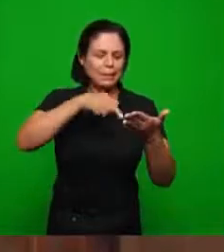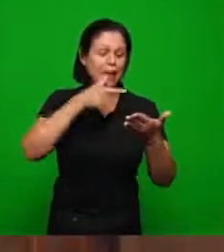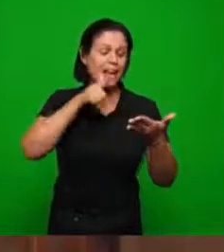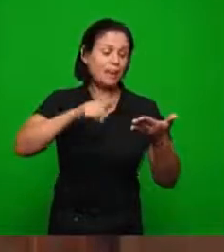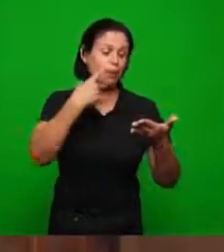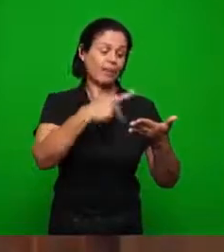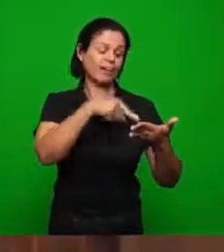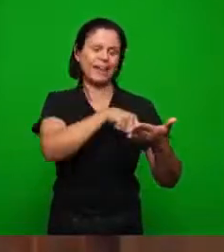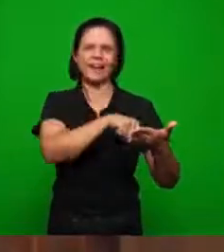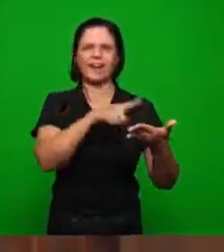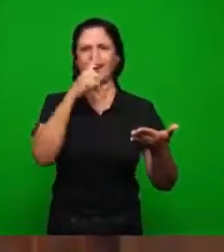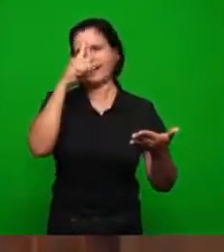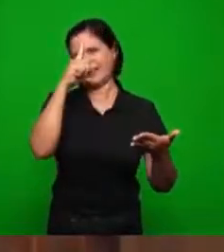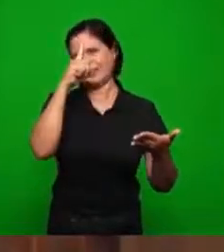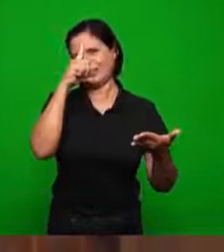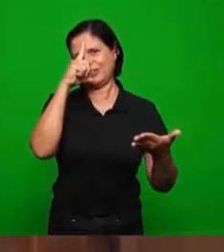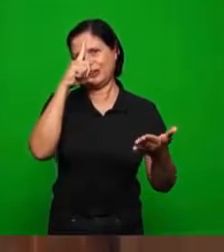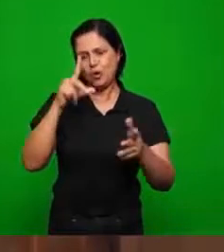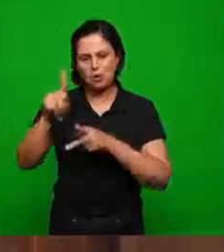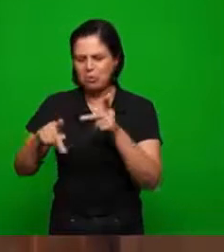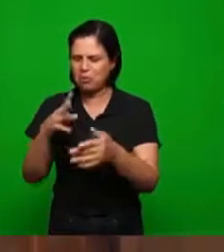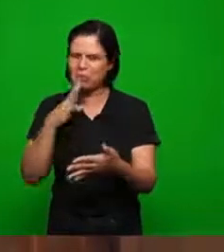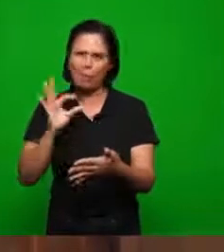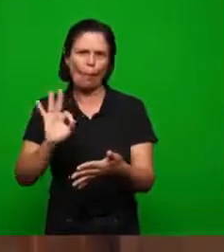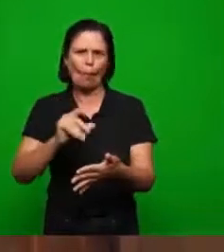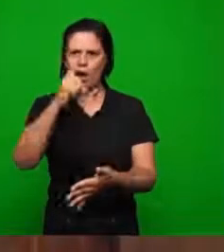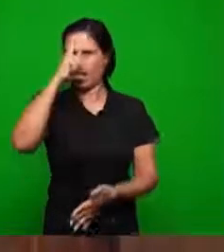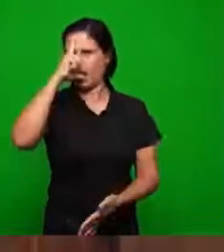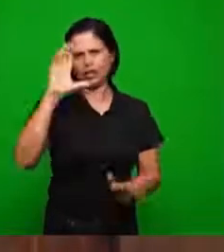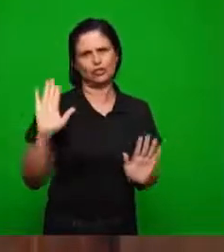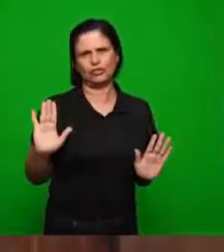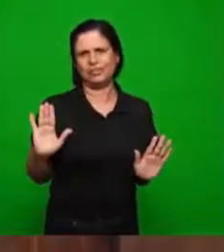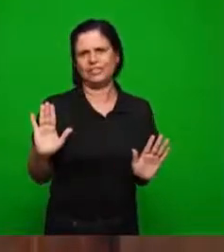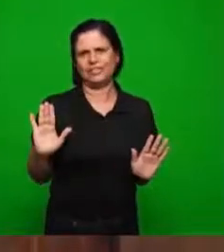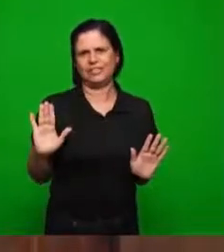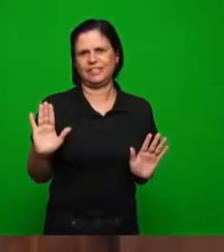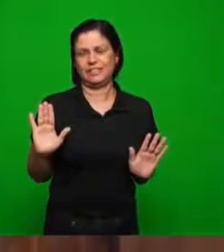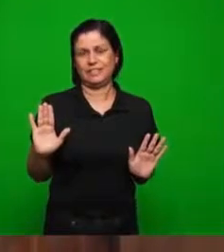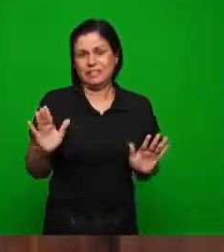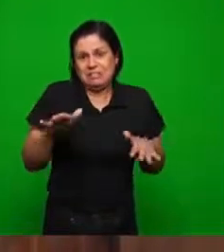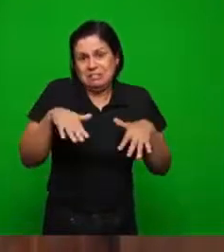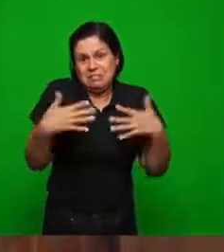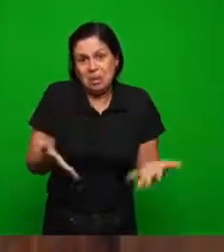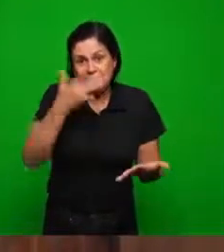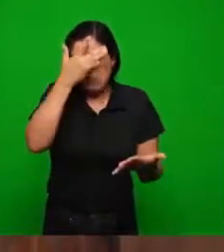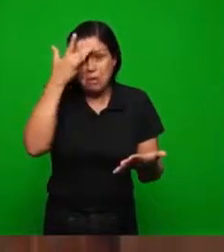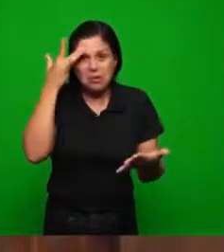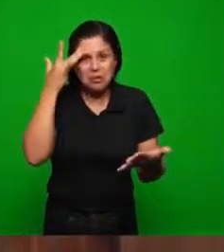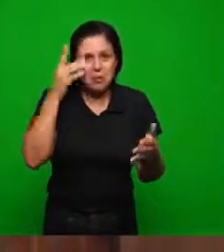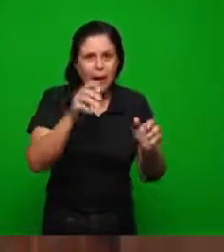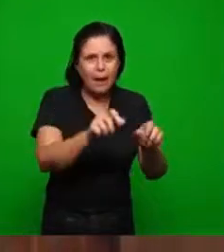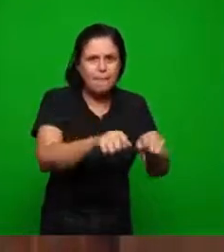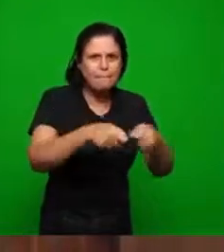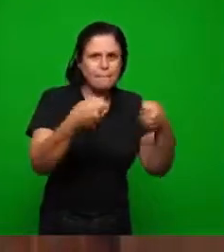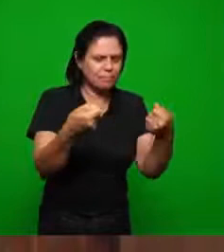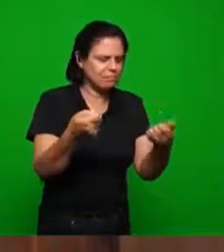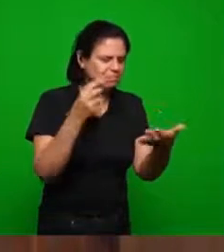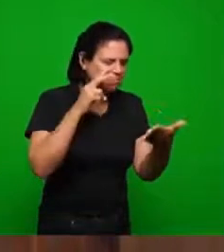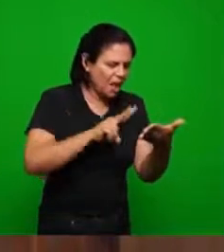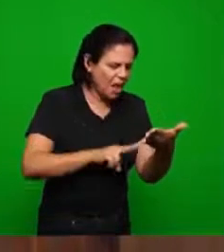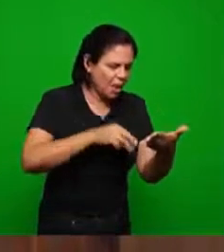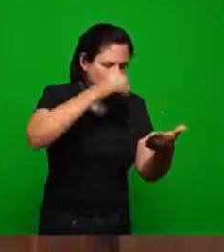E a partir então desse entendimento, quer dizer, ninguém conseguia ler a Bíblia. Foi